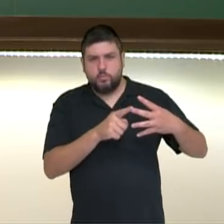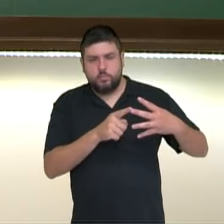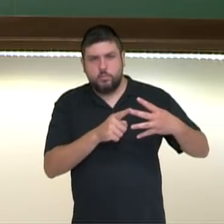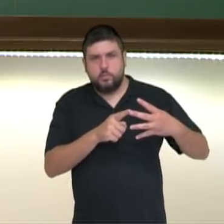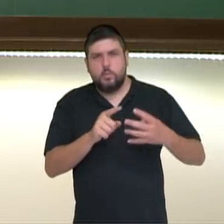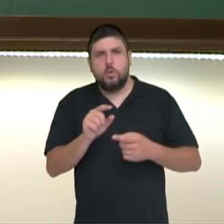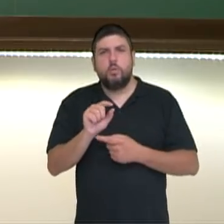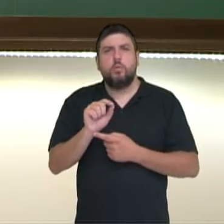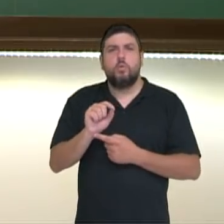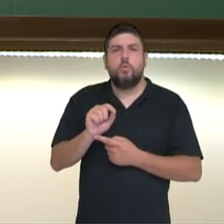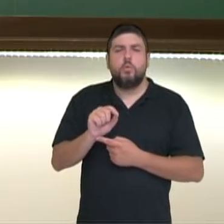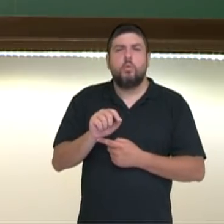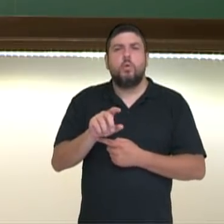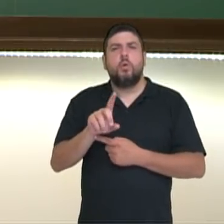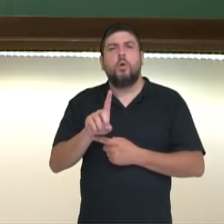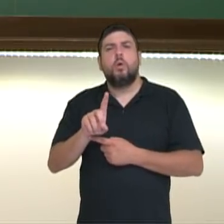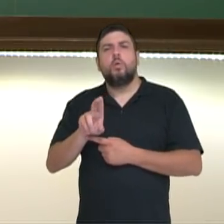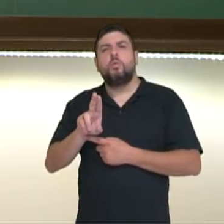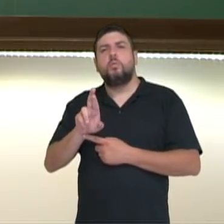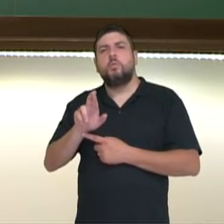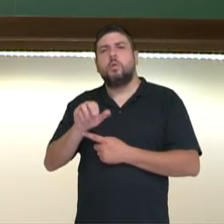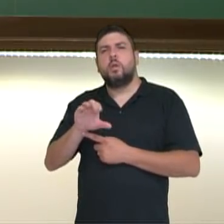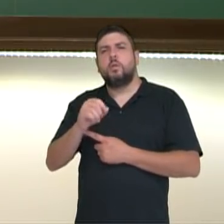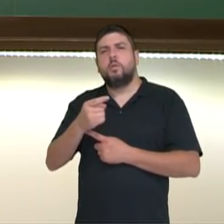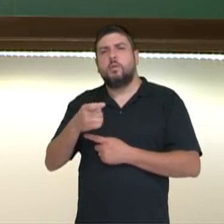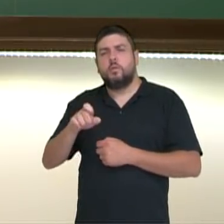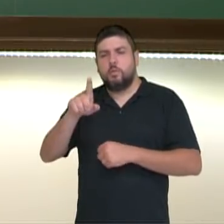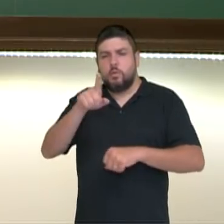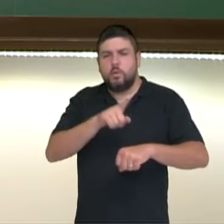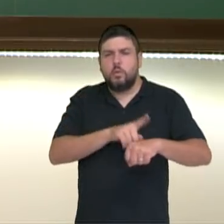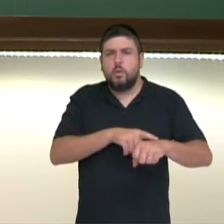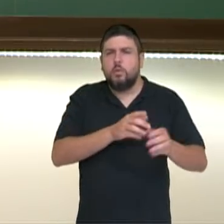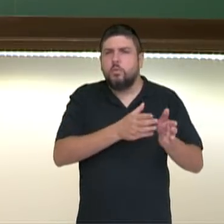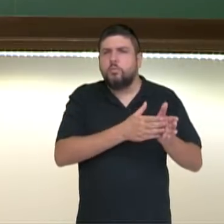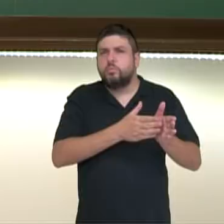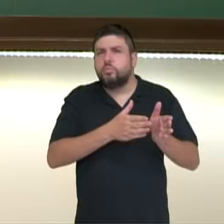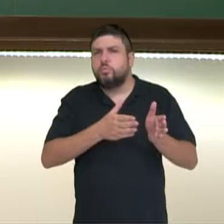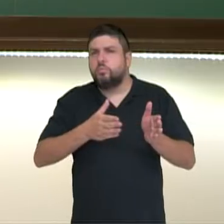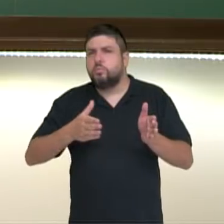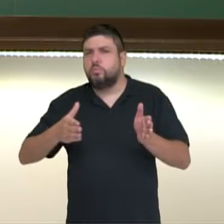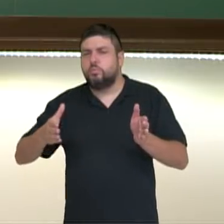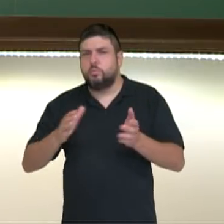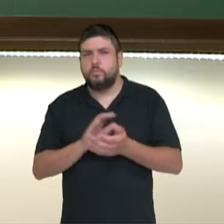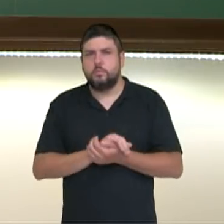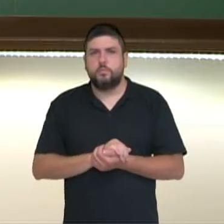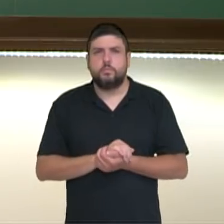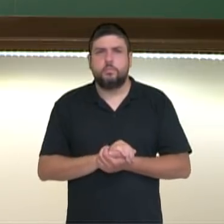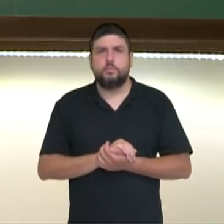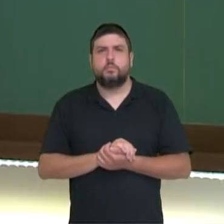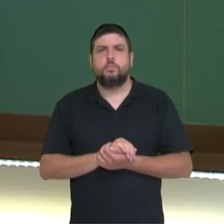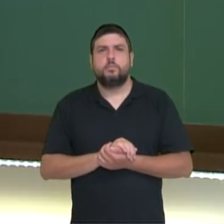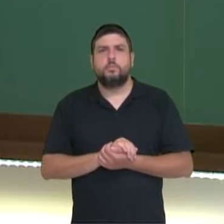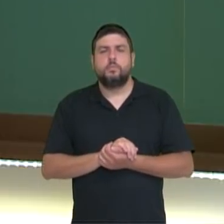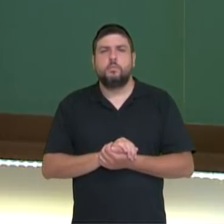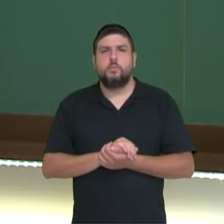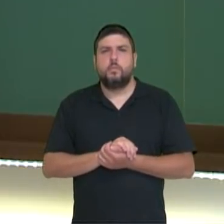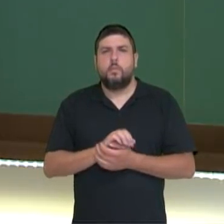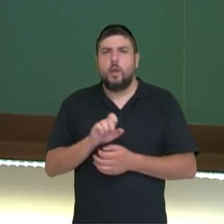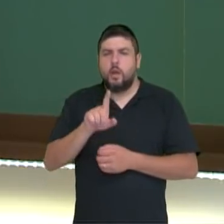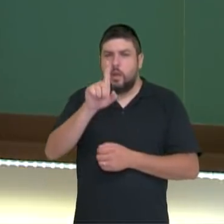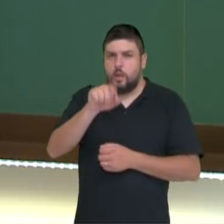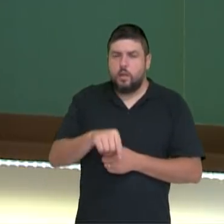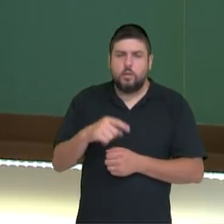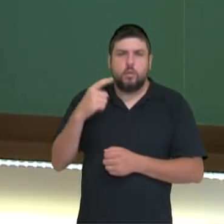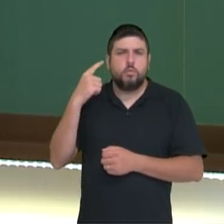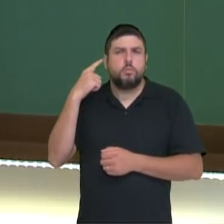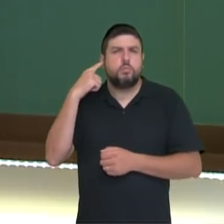temos a duração. E o que vem a ser a duração? É a extensão de um